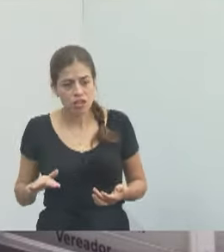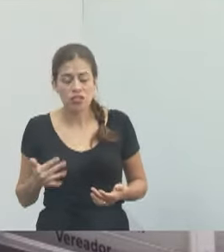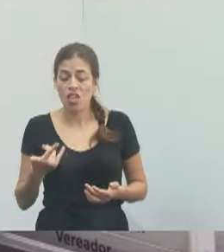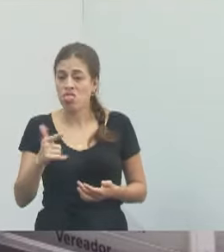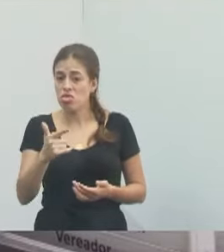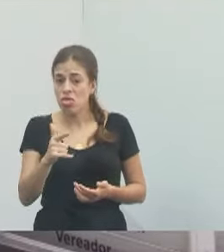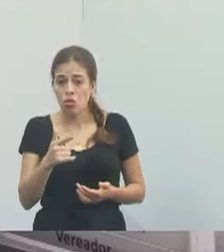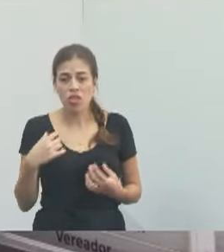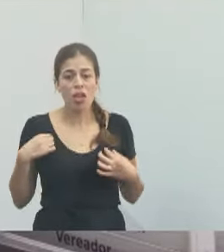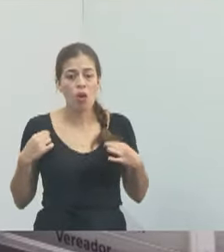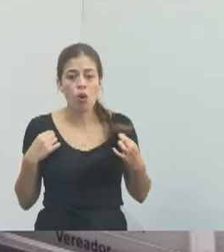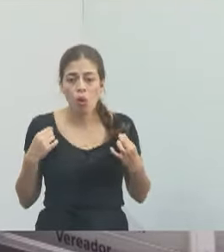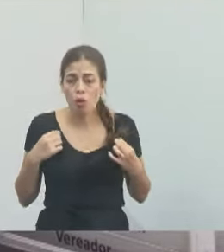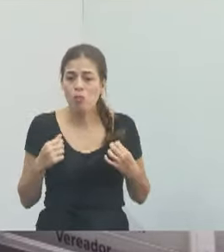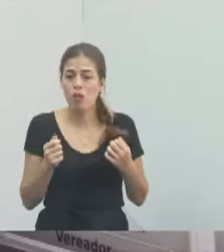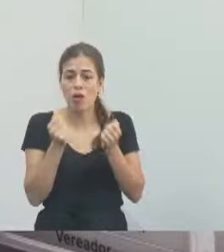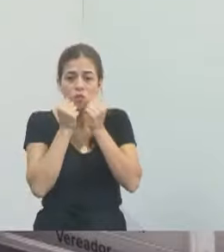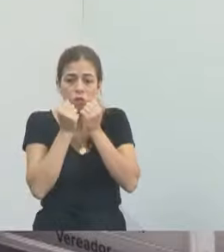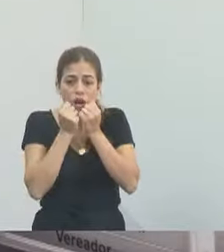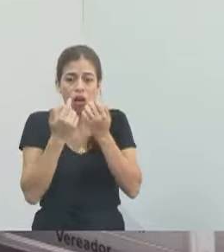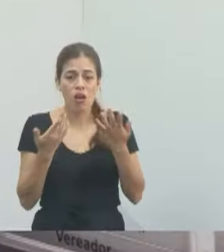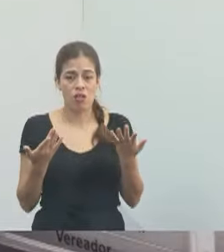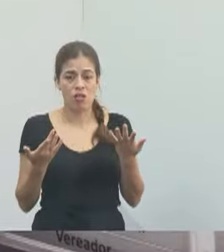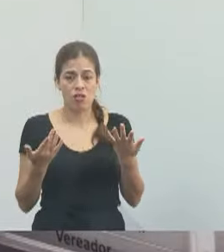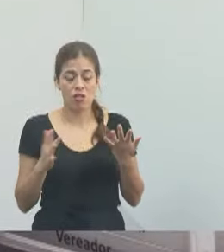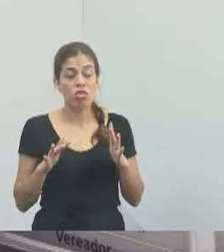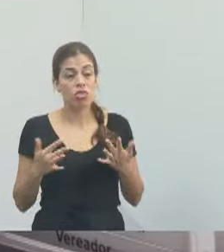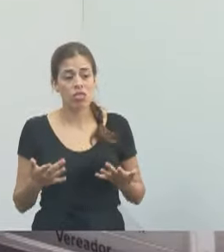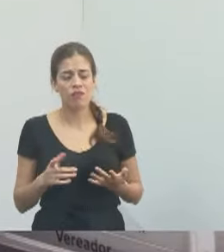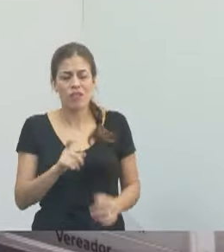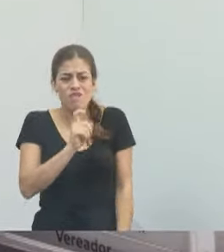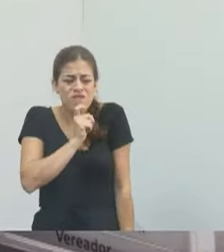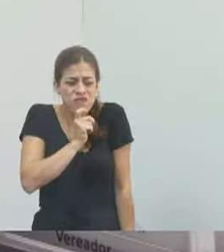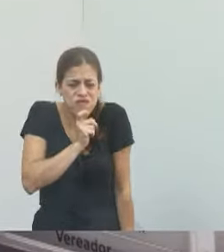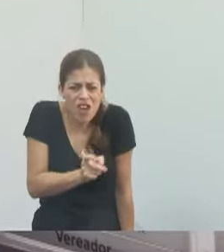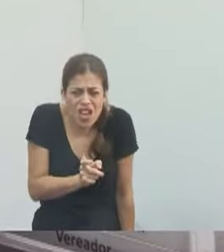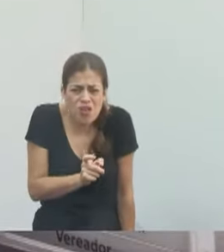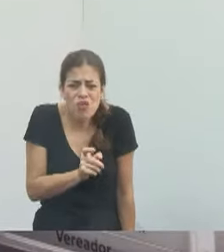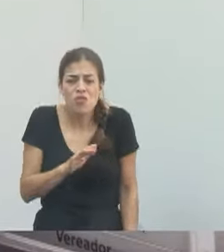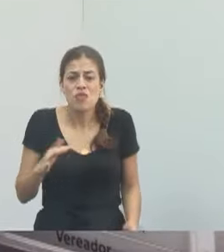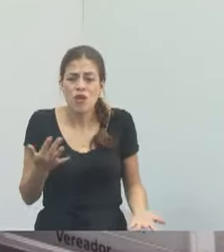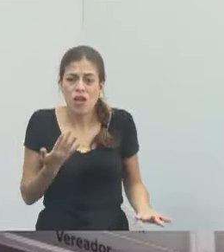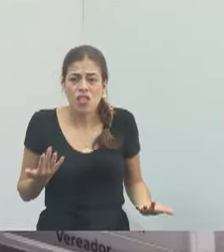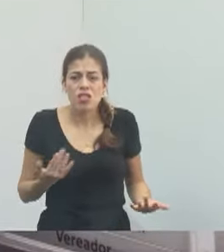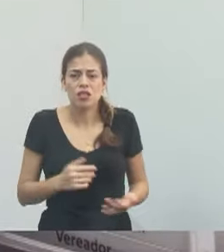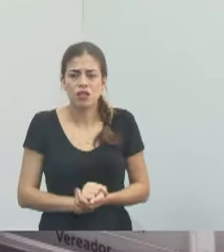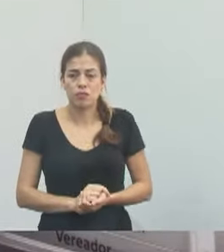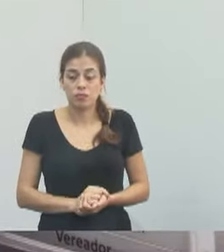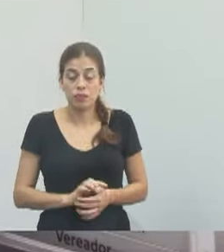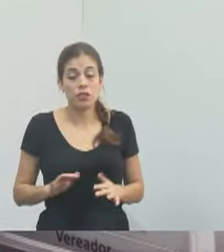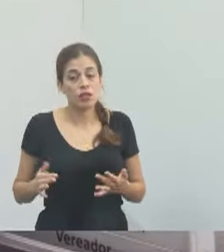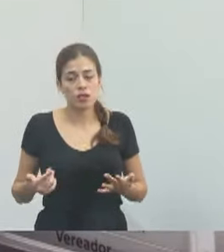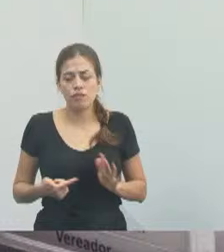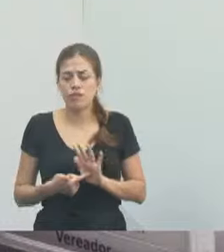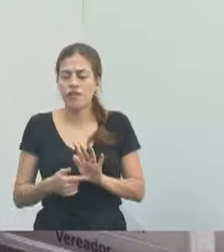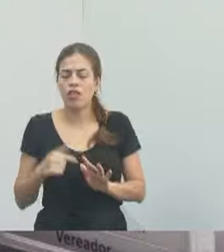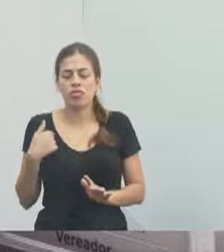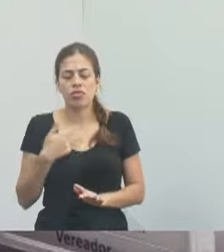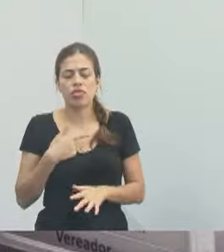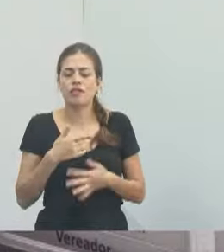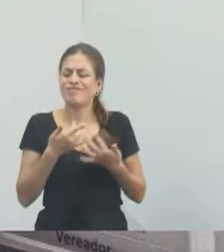alguns anos tem sido aí bem rigoroso e as crianças vão passando frio aí batendo o queixo para ir pra escola aí fica aí essa